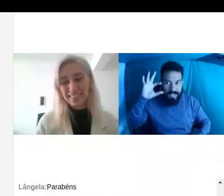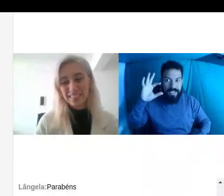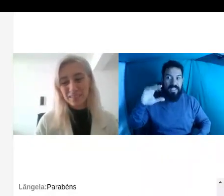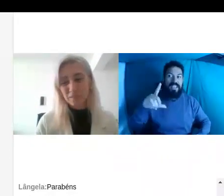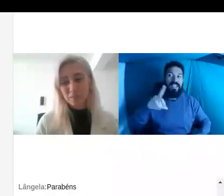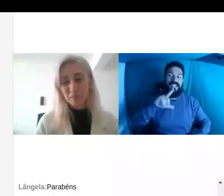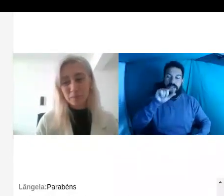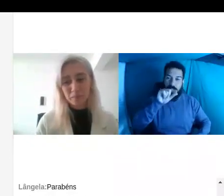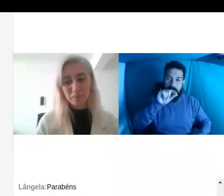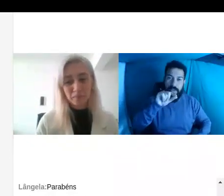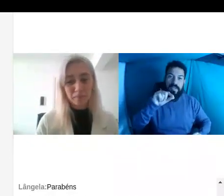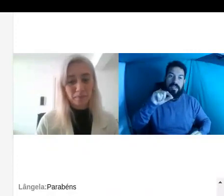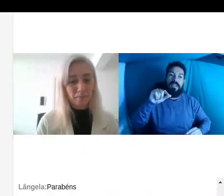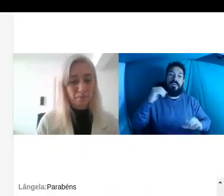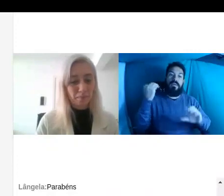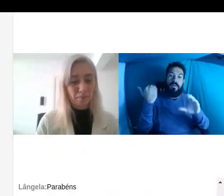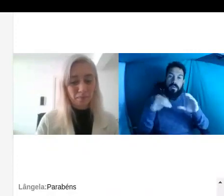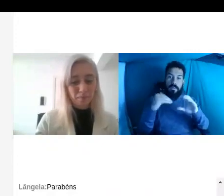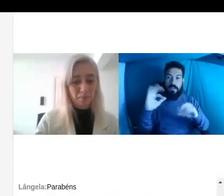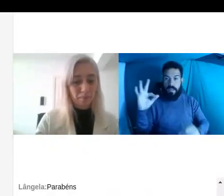e-mail